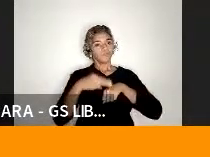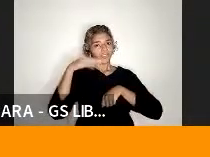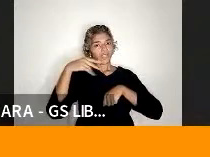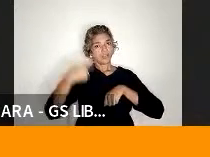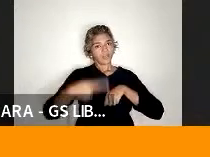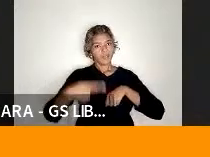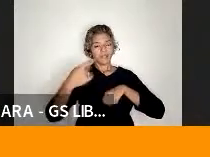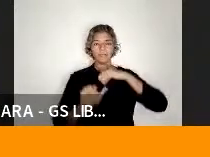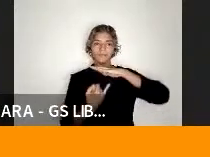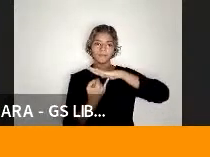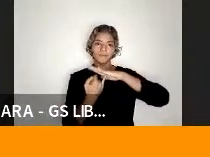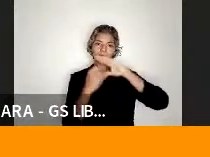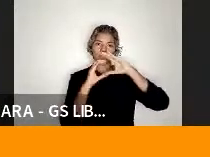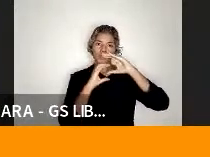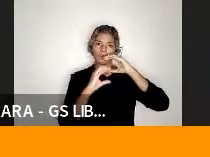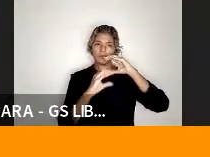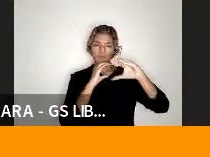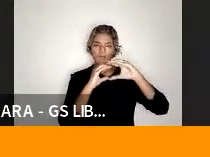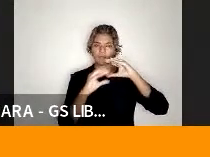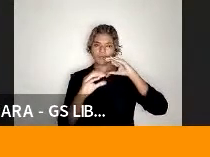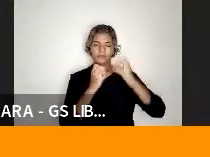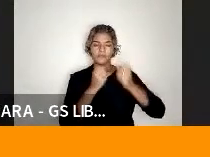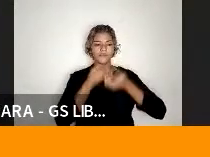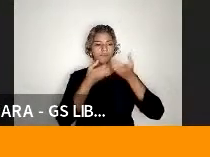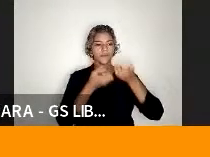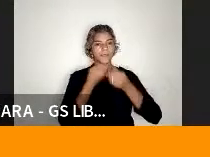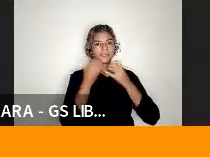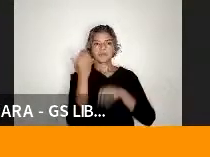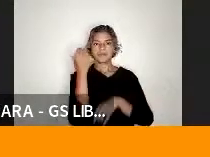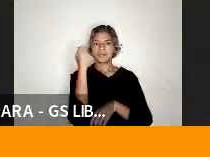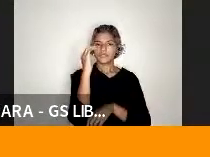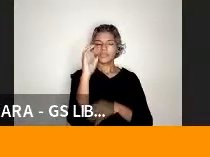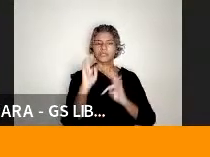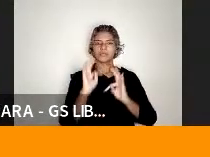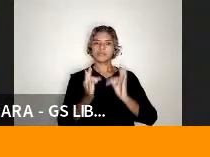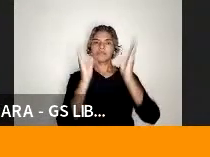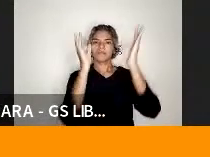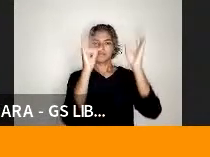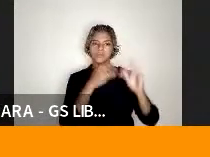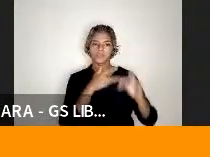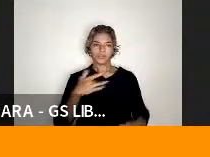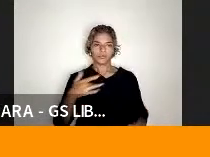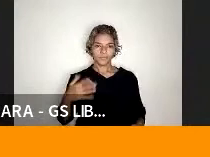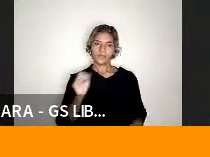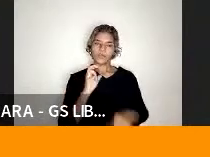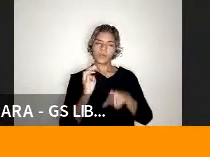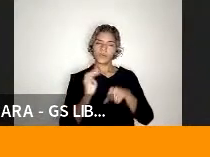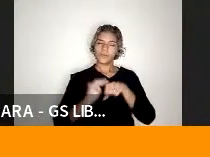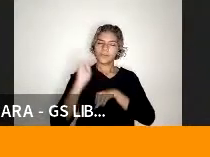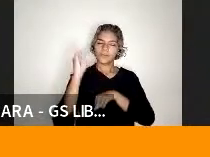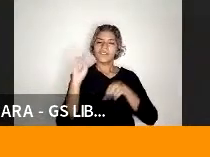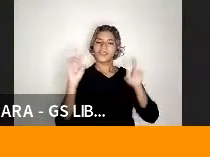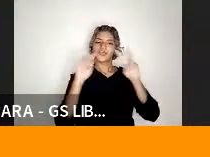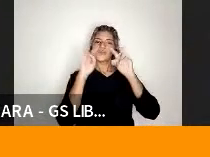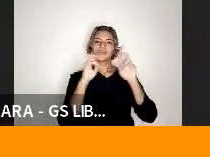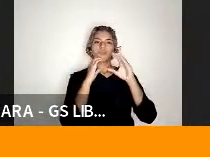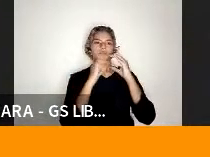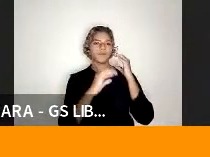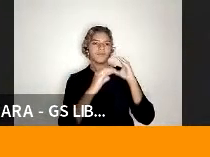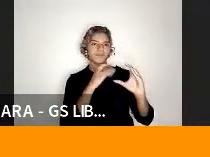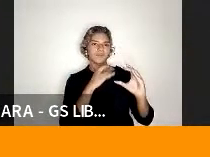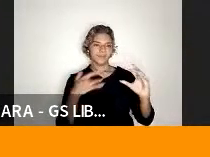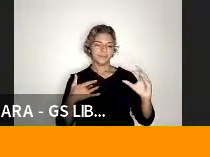Comunicação e Informação Científica e Tecnológica em Saúde, sou mestra, né, em Comunicação e Informação em Saúde. A Fiocruz faz parte da minha